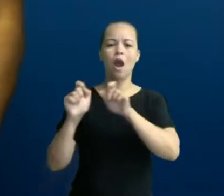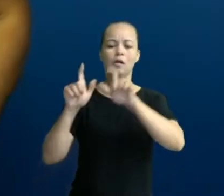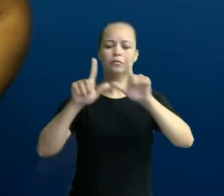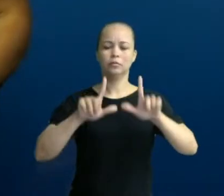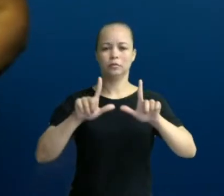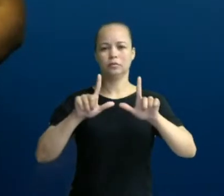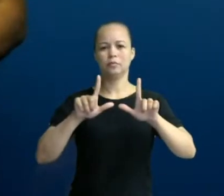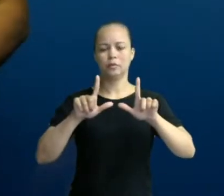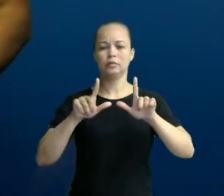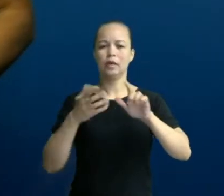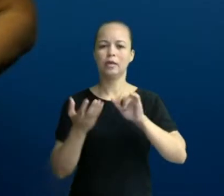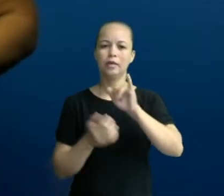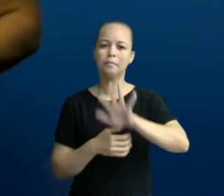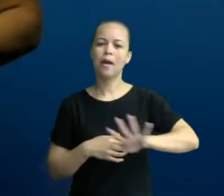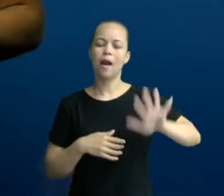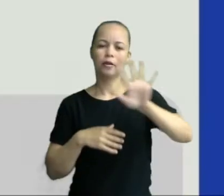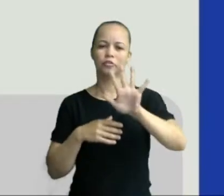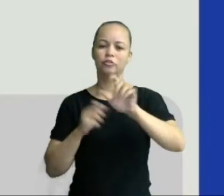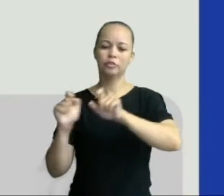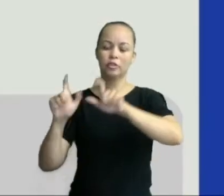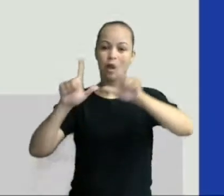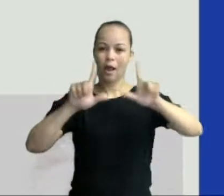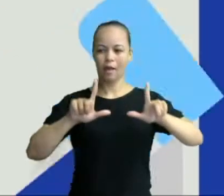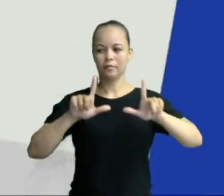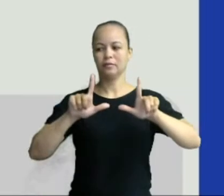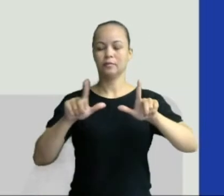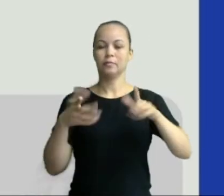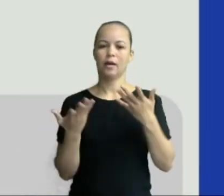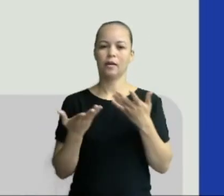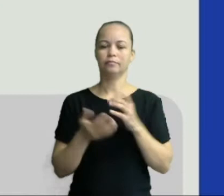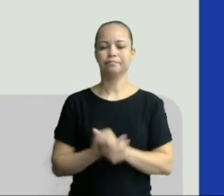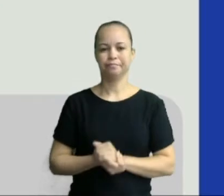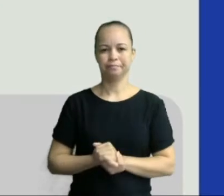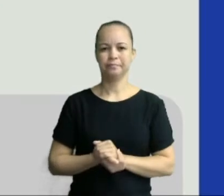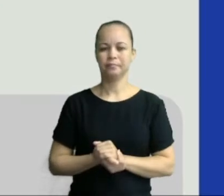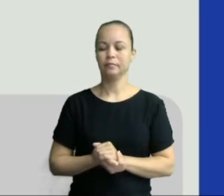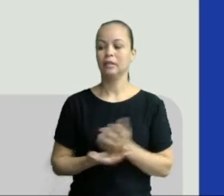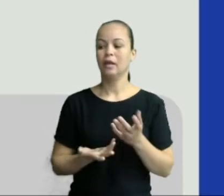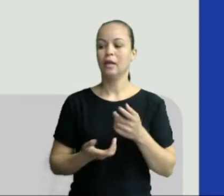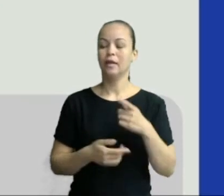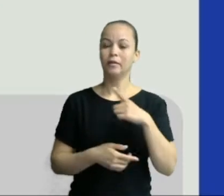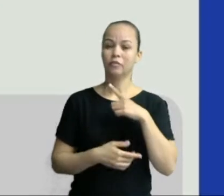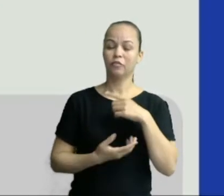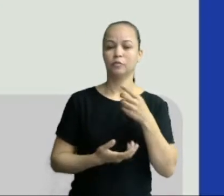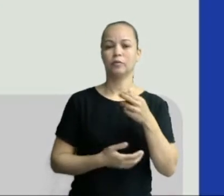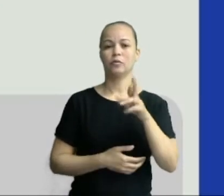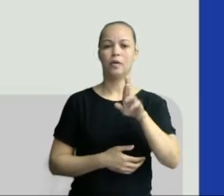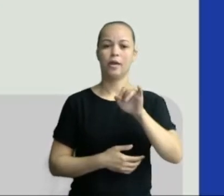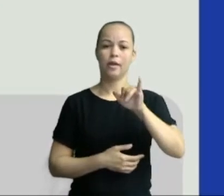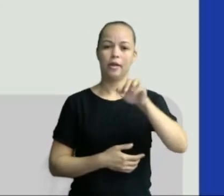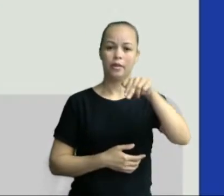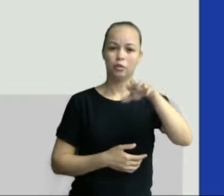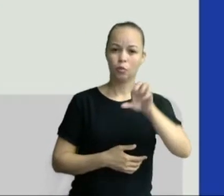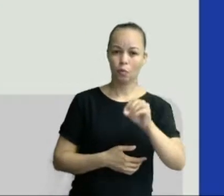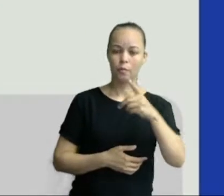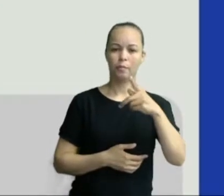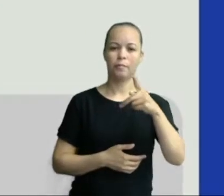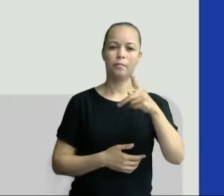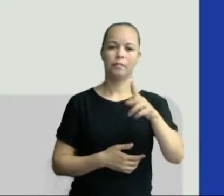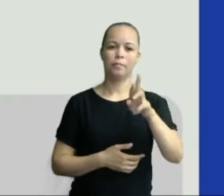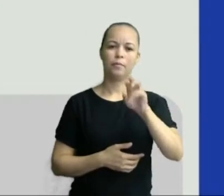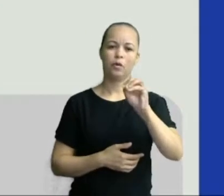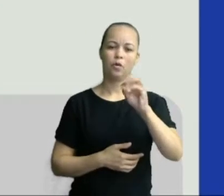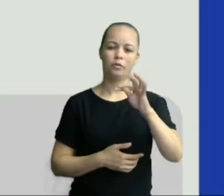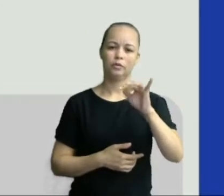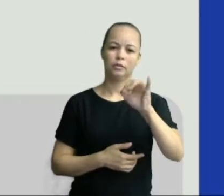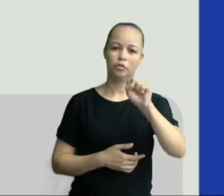próxima imagem logo aí, vai para o nosso próximo slide, já abre logo para a gente não perder muito tempo. Então, faz parte do reino protista. Essa é a primeira informação que eu